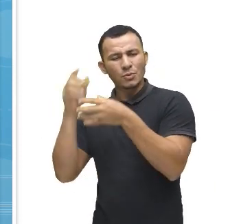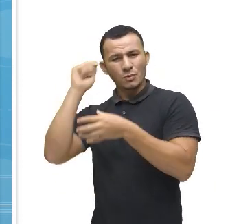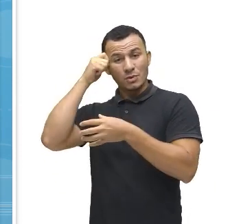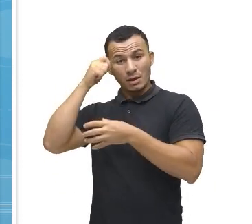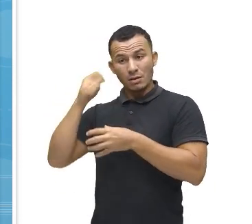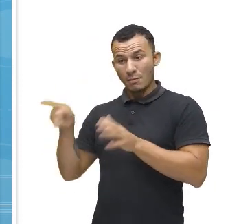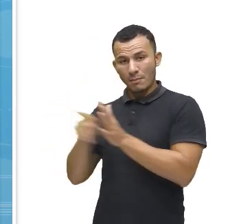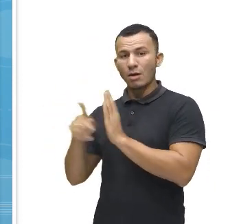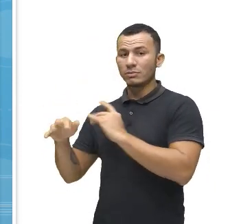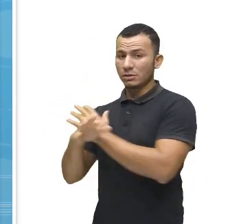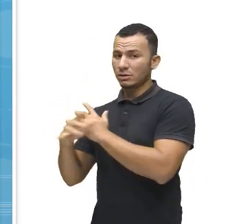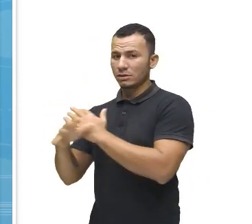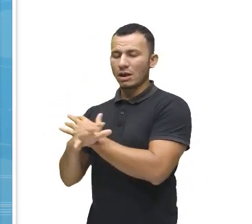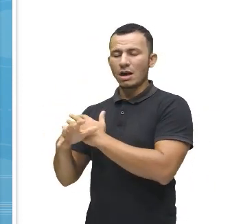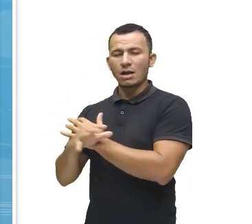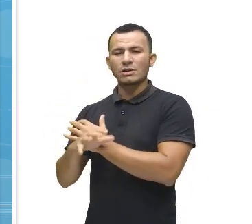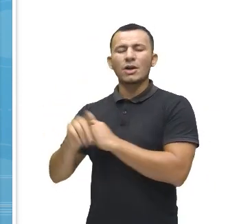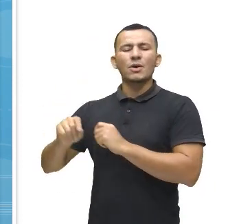urbanos buscam